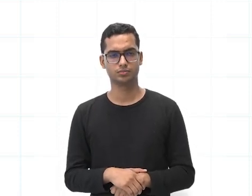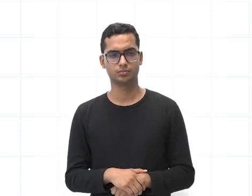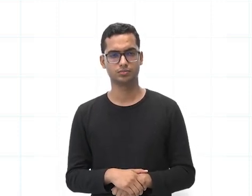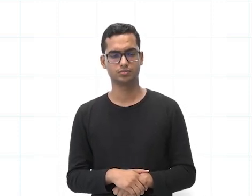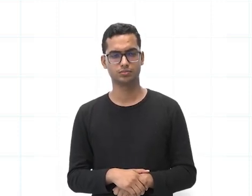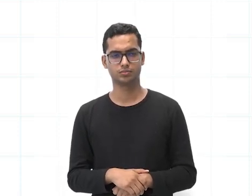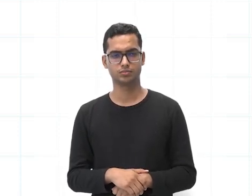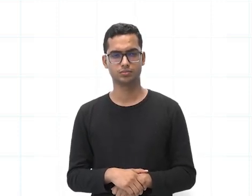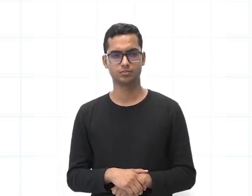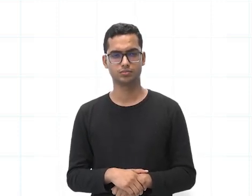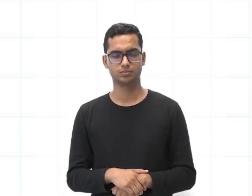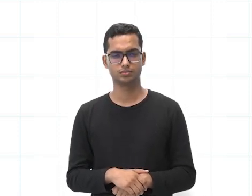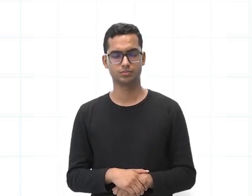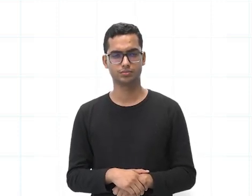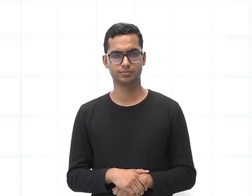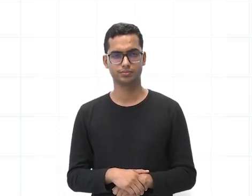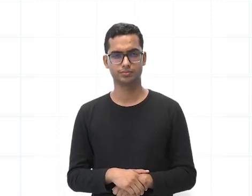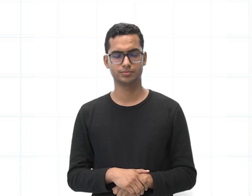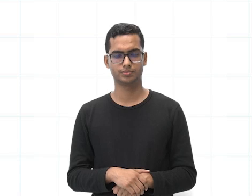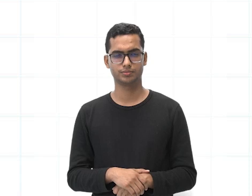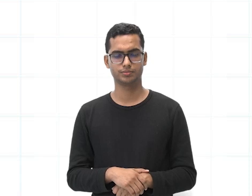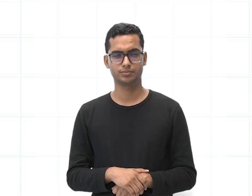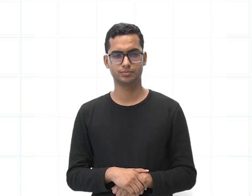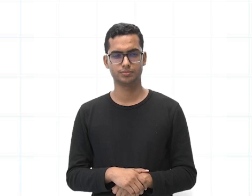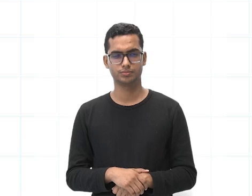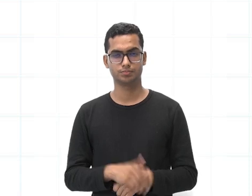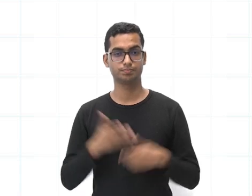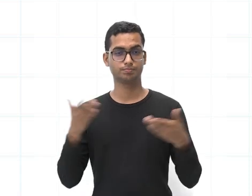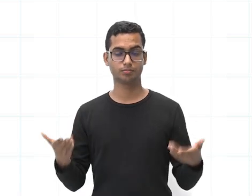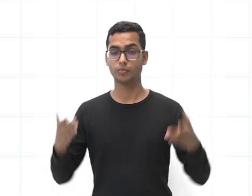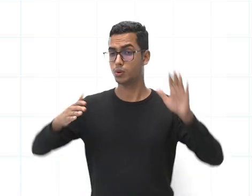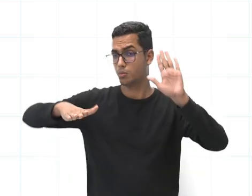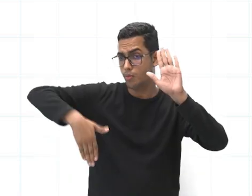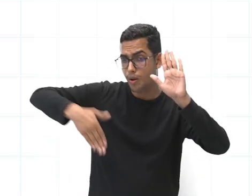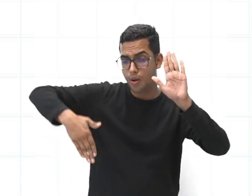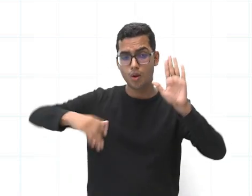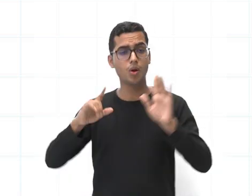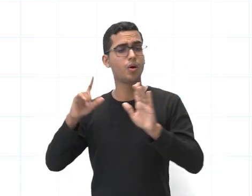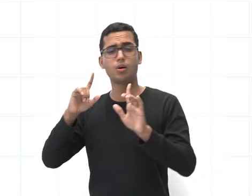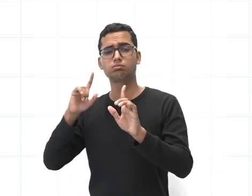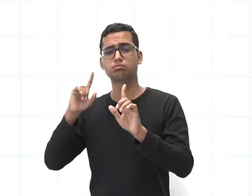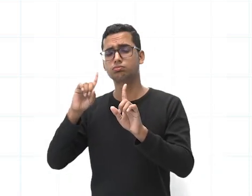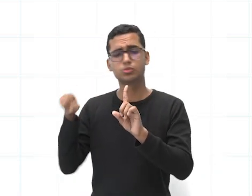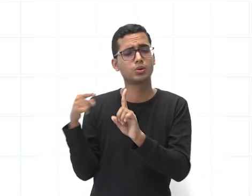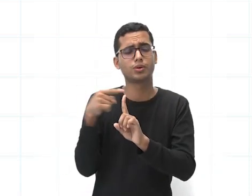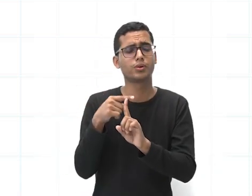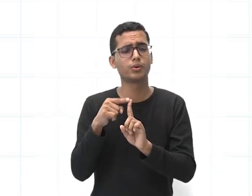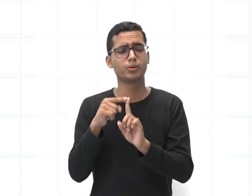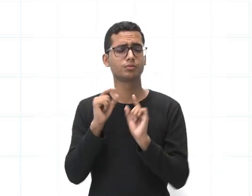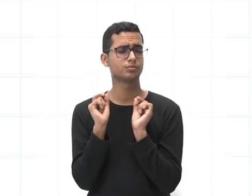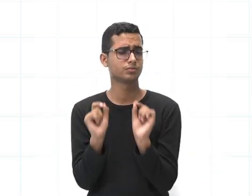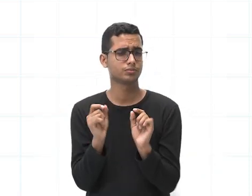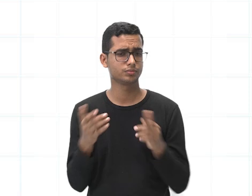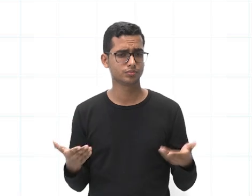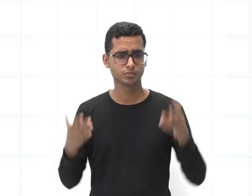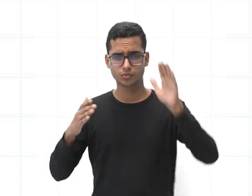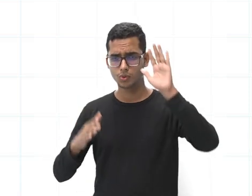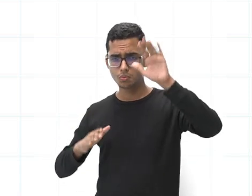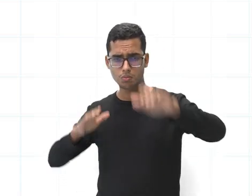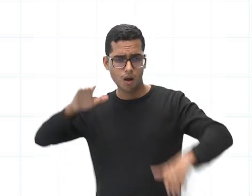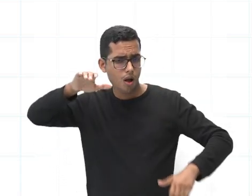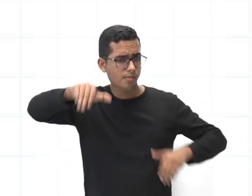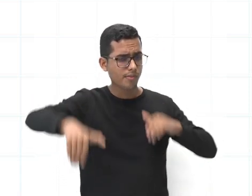Muito bem. E aí eu apresentei para vocês algumas finalidades, né? Para que se usa ali o nadar? Para que